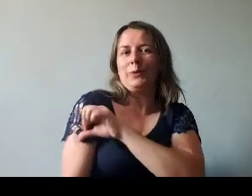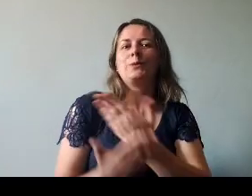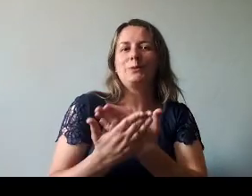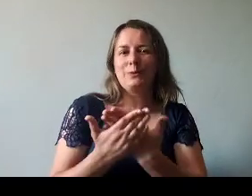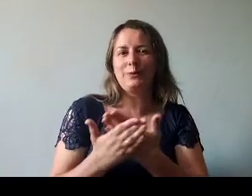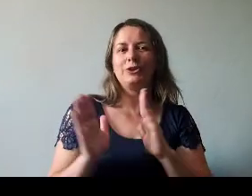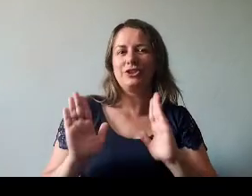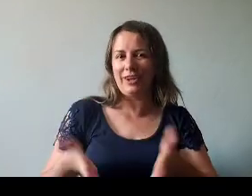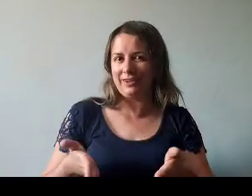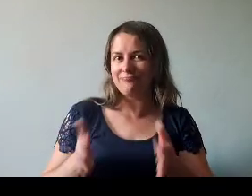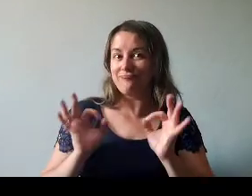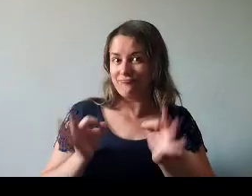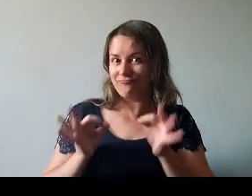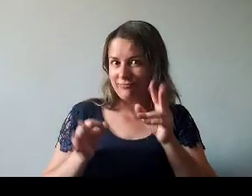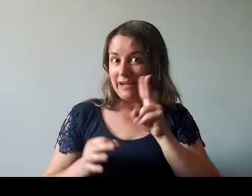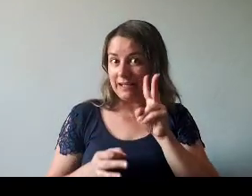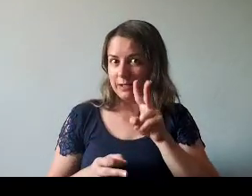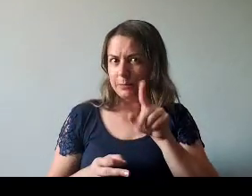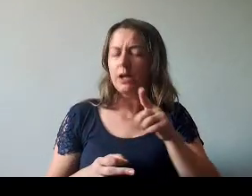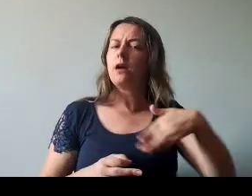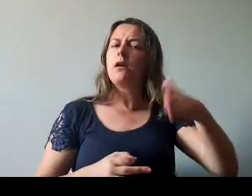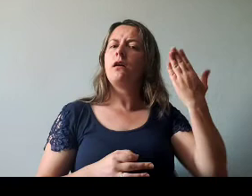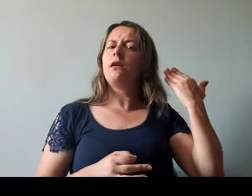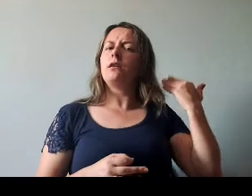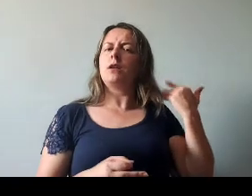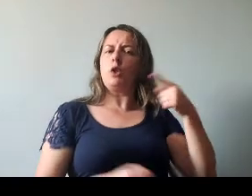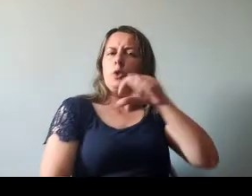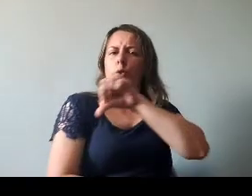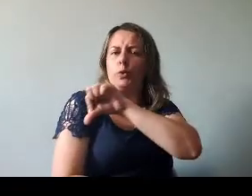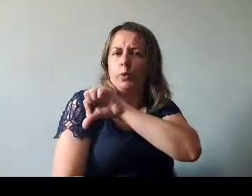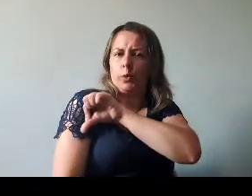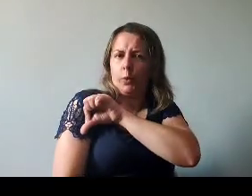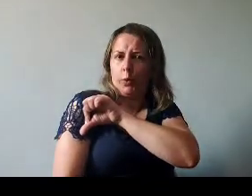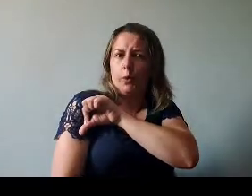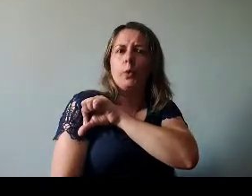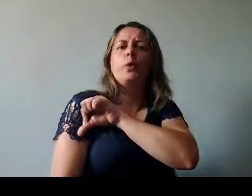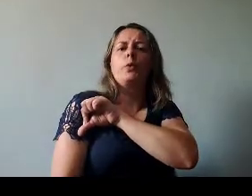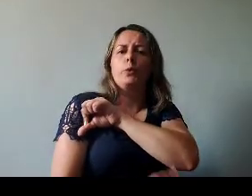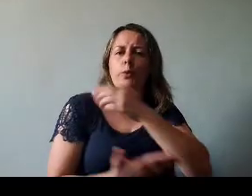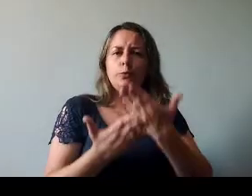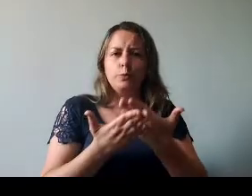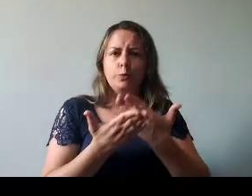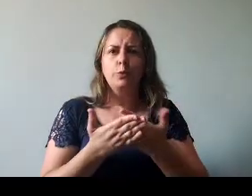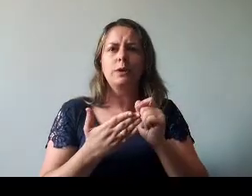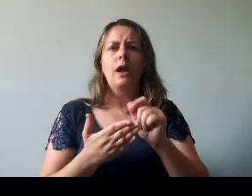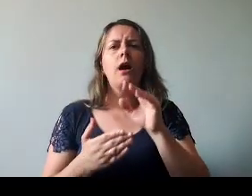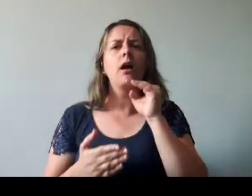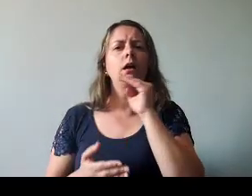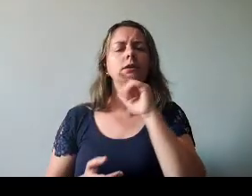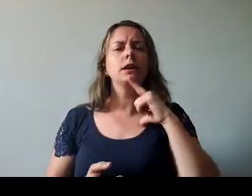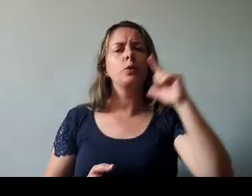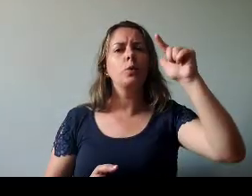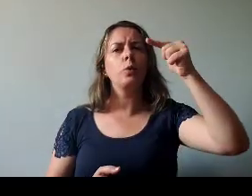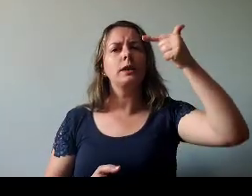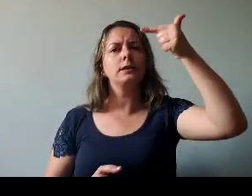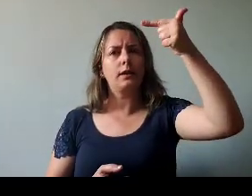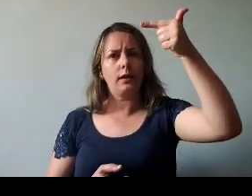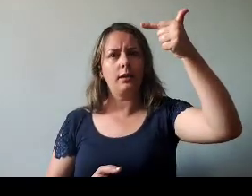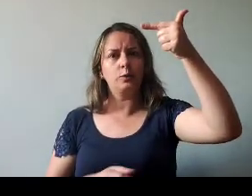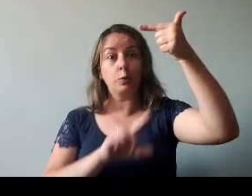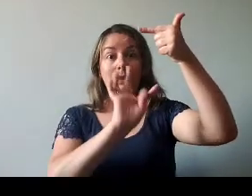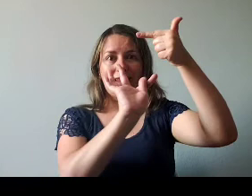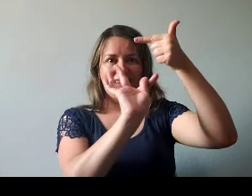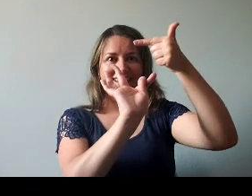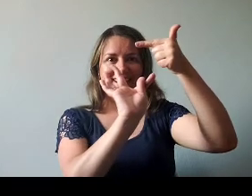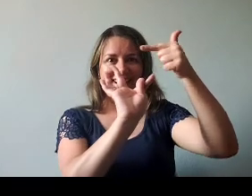Então, a gente viu lá no nono ano, né? Que quando você tem um quadrado aqui na variável, que no caso a variável é o t,